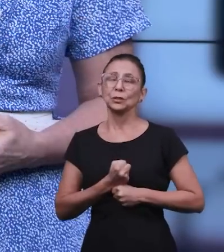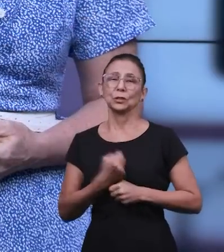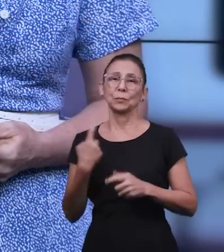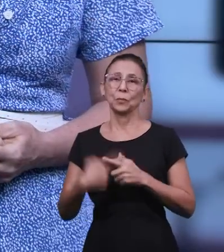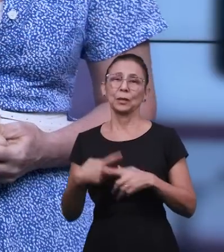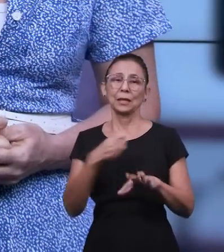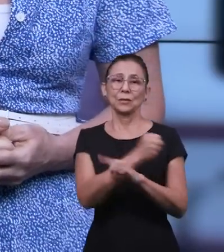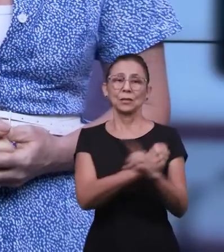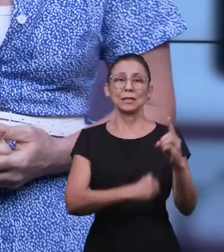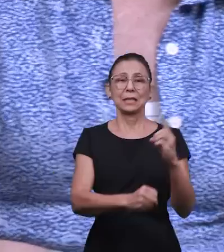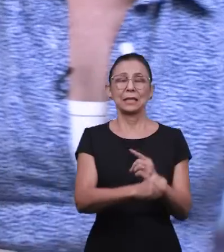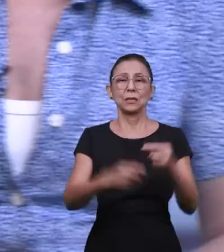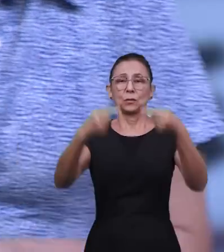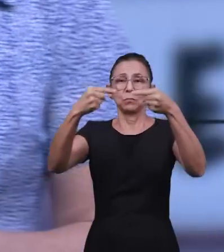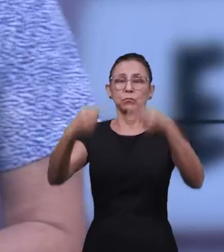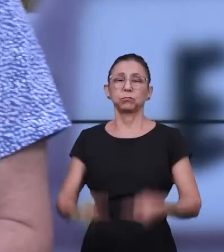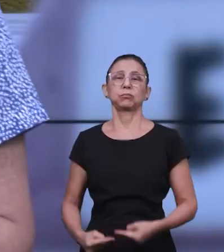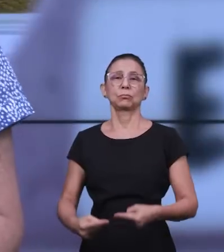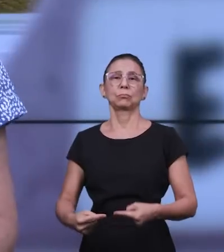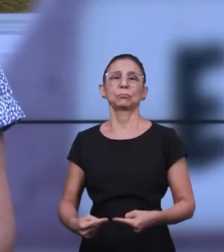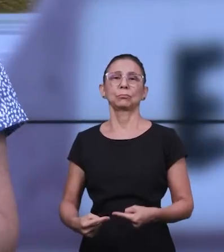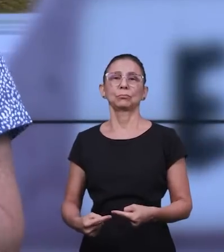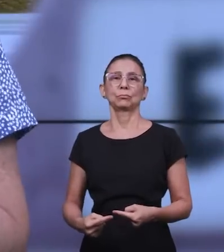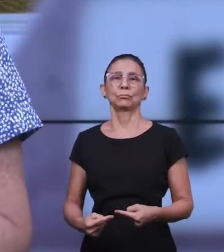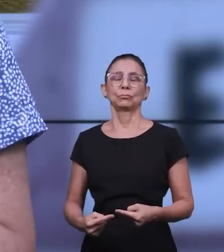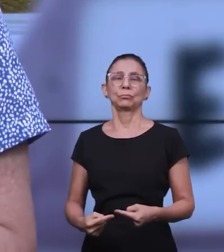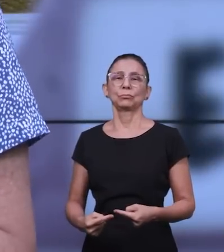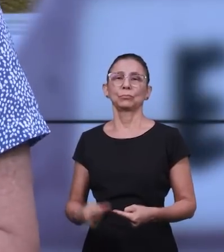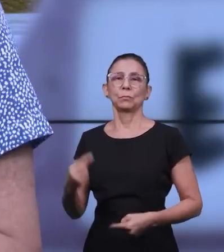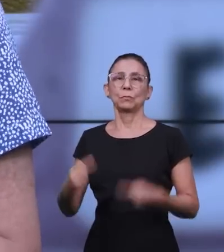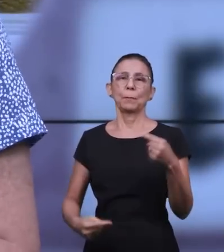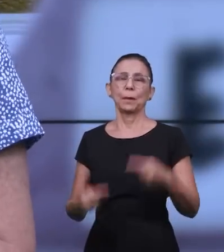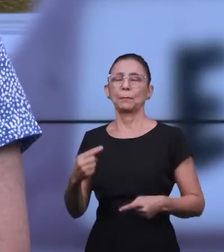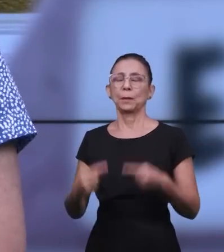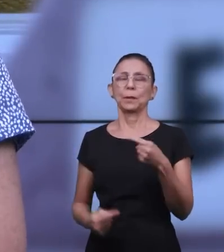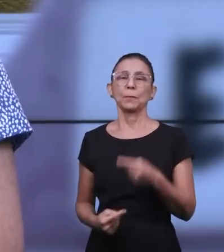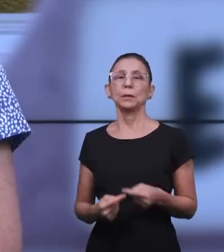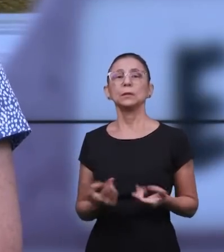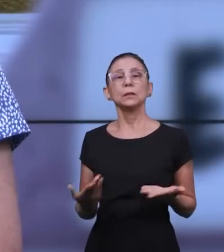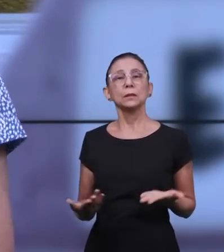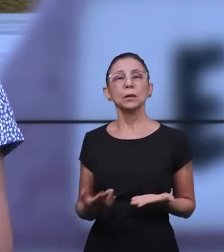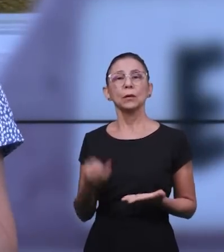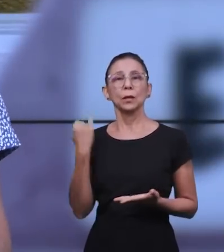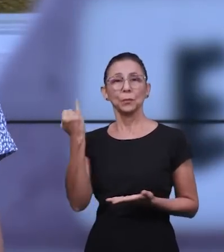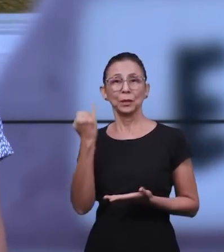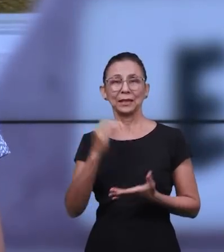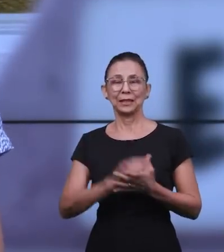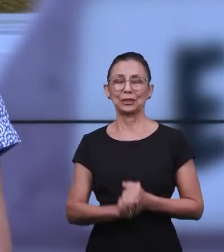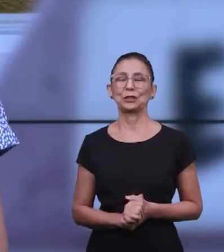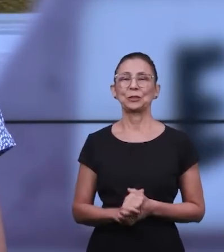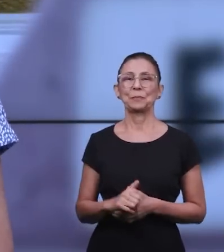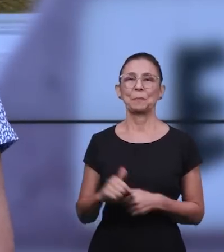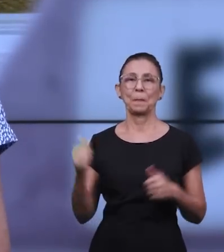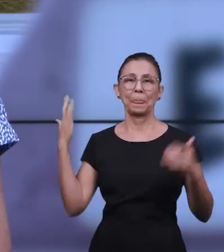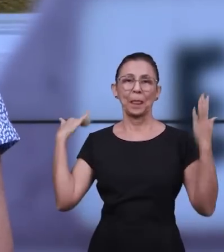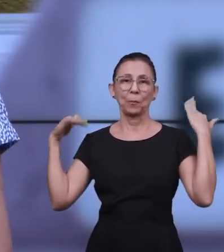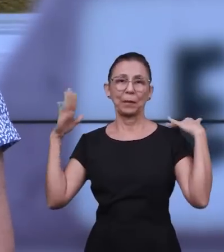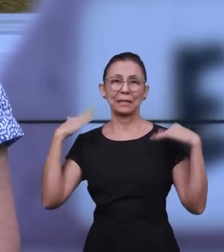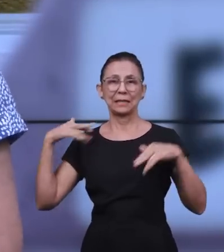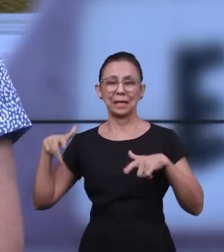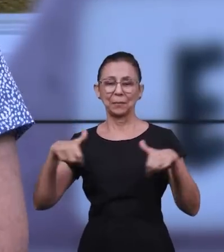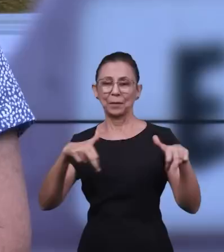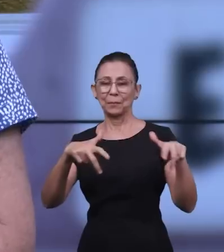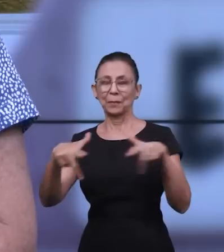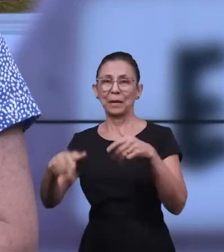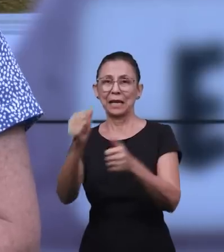sociedade competitiva. Por isso, valorize pequenas ações, como passear com eles, fazer um